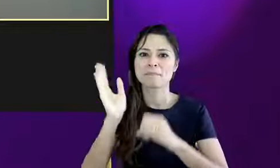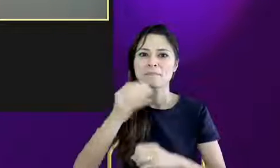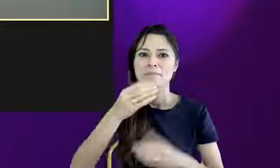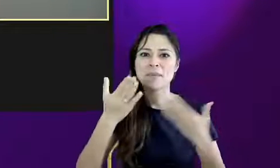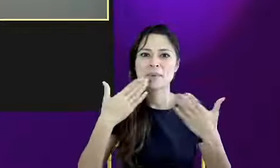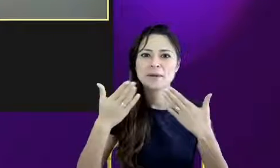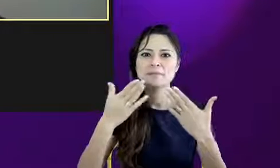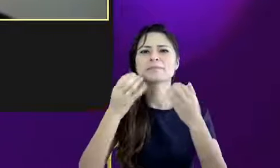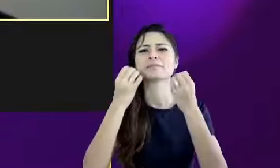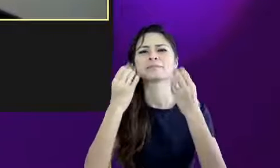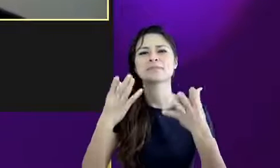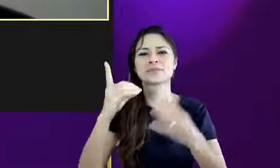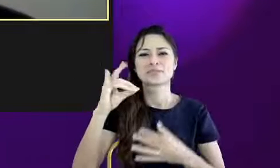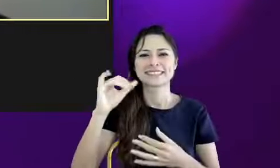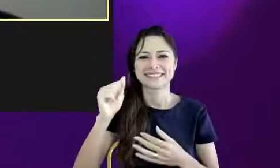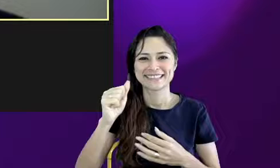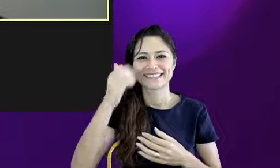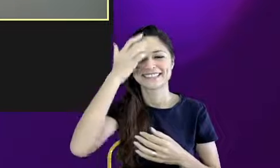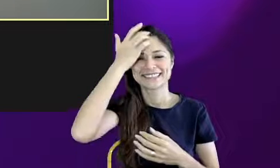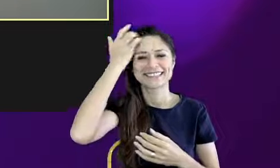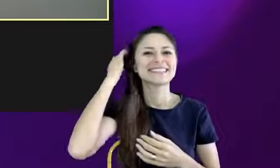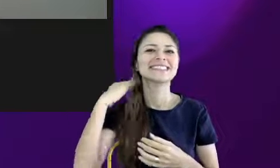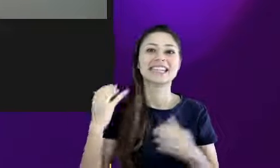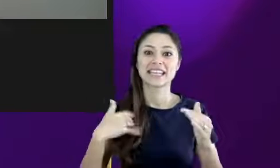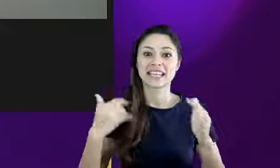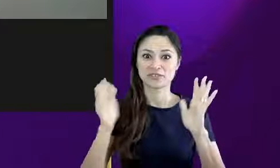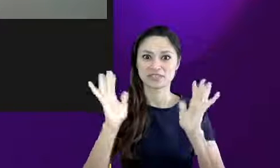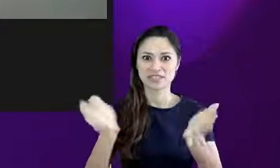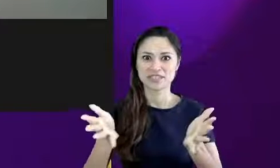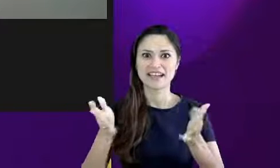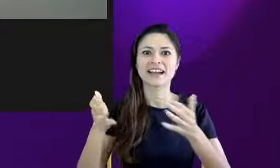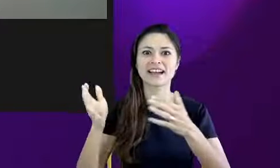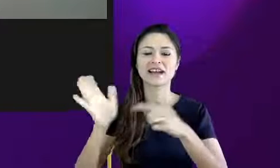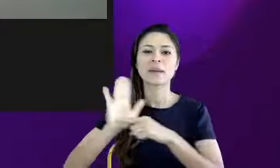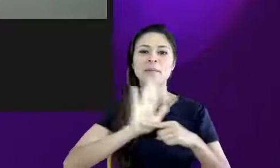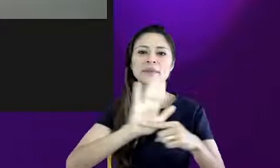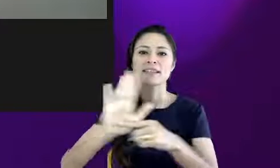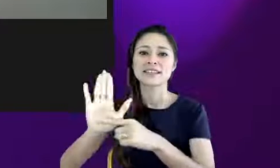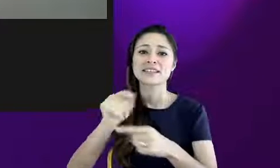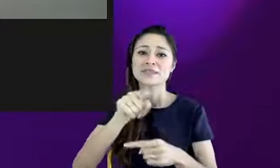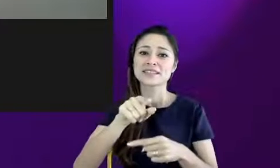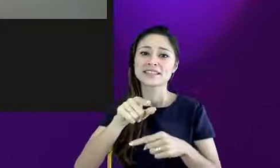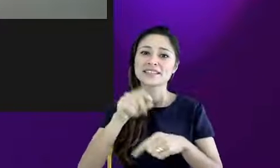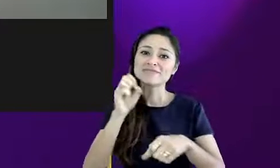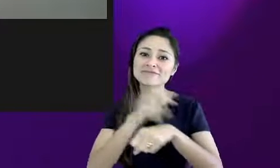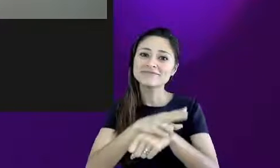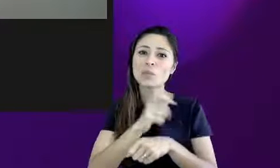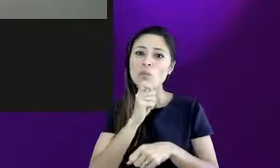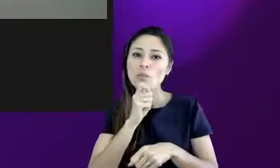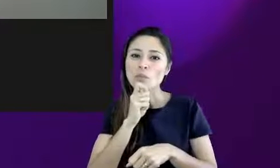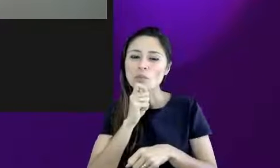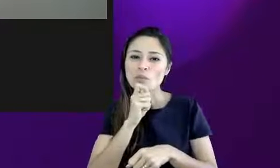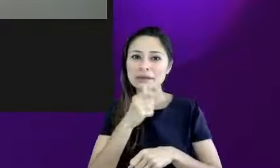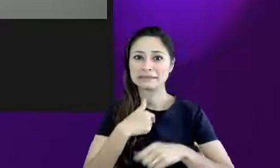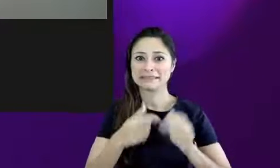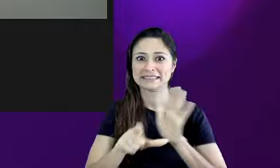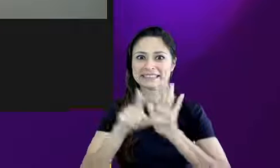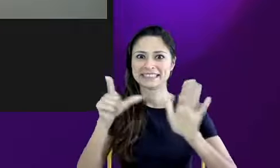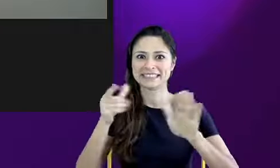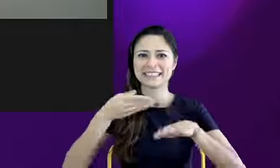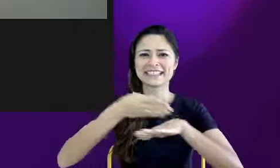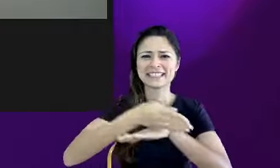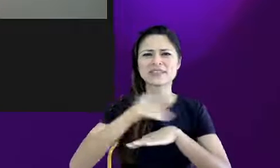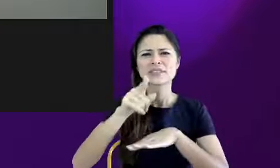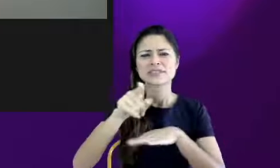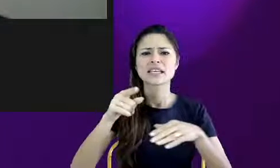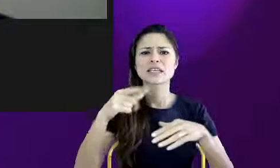dia. Bom dia. Eu já fiz aqui a apresentação sua antes mesmo de você ter entrado na sala, que eu acho que eu acabei entrando primeiro. Se você quiser compartilhar